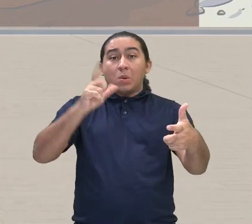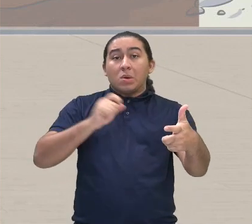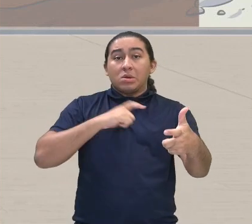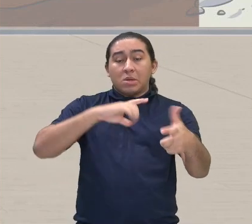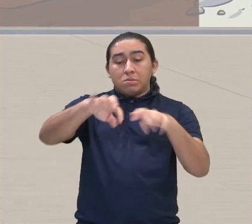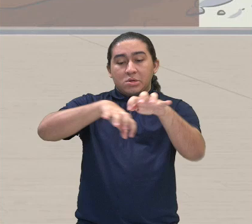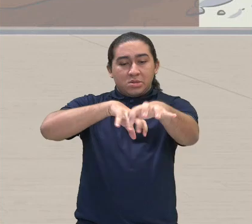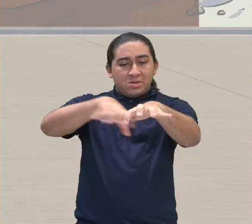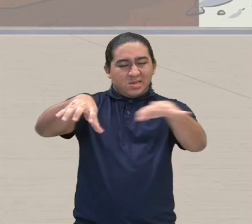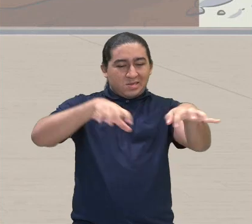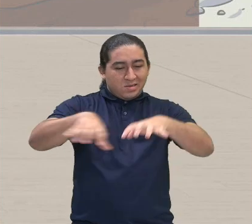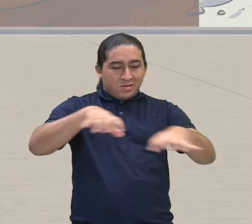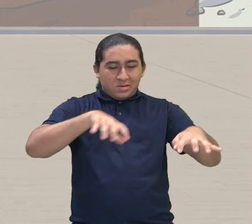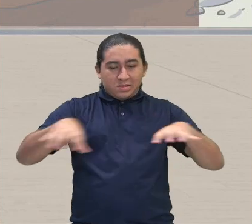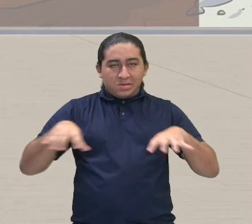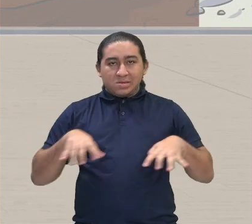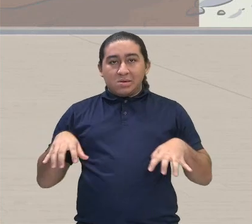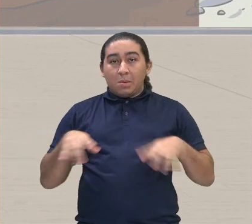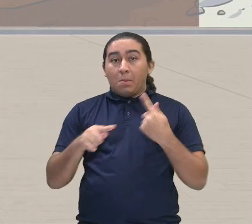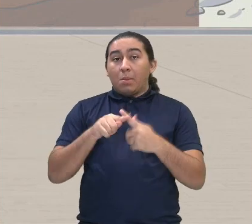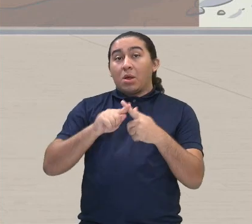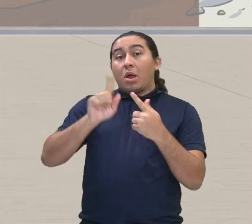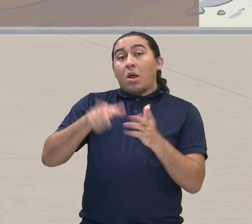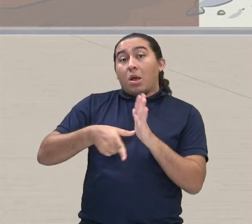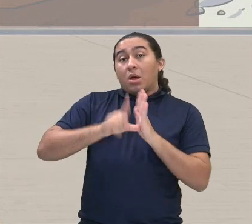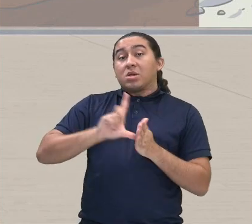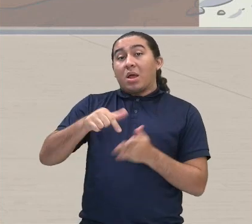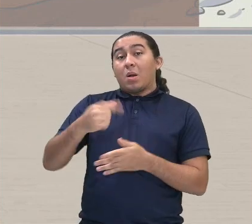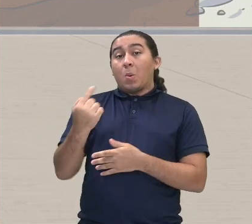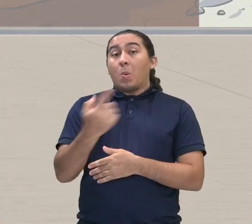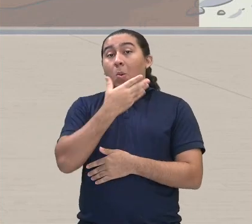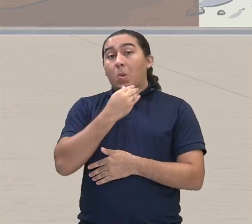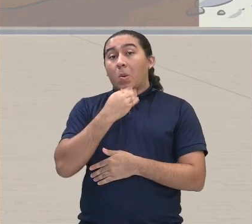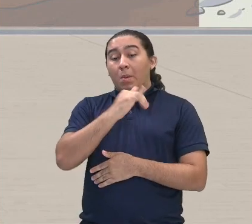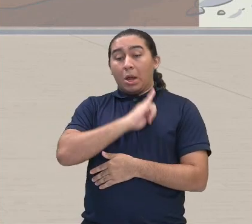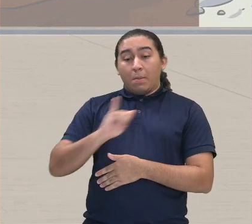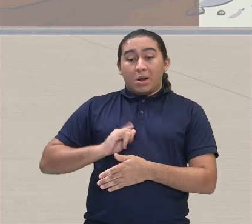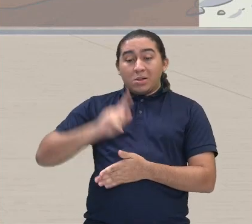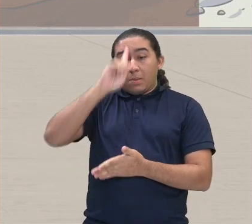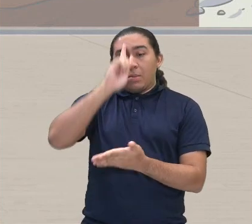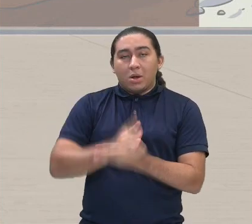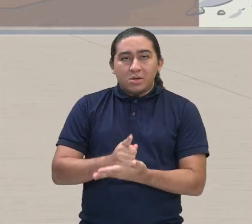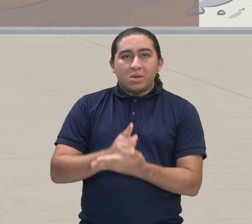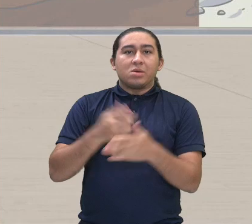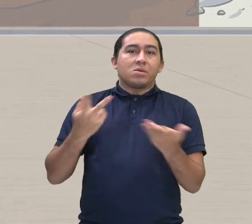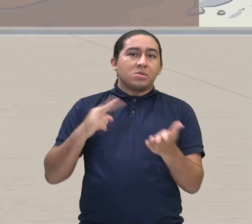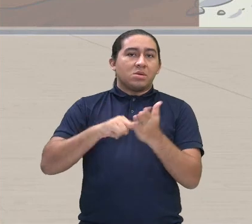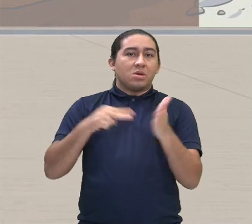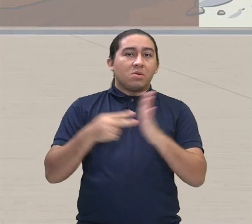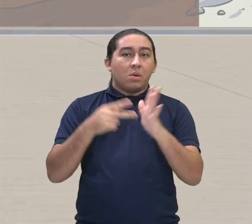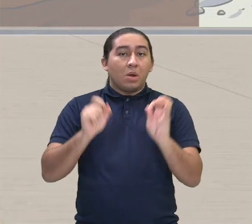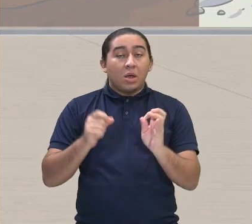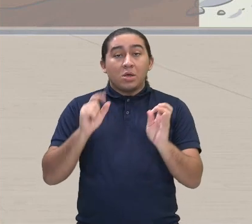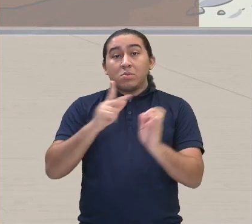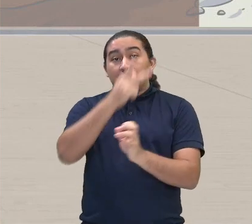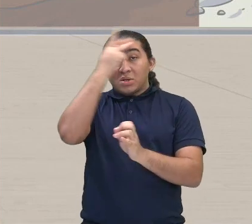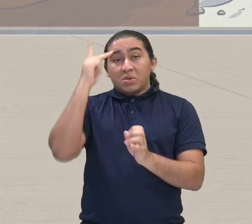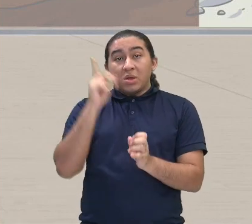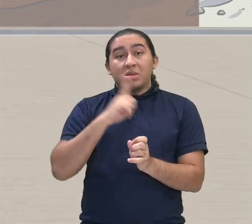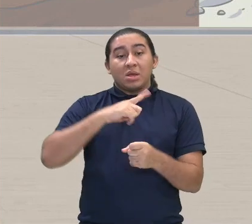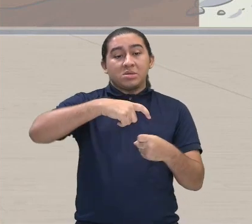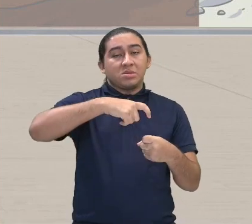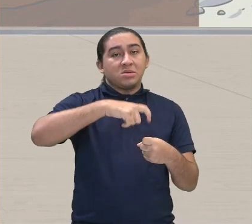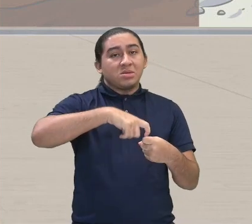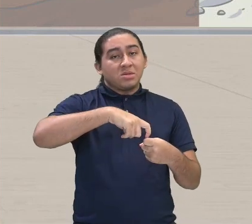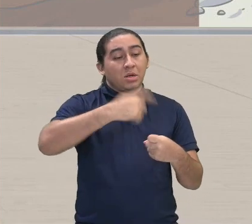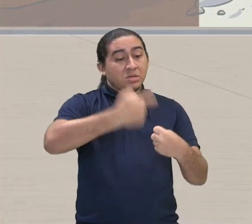assim, um poder centralizado nas mãos do imperador. Agora essa figura não vai fazer mais diferença, porque as pessoas saíam da cidade, iam para o